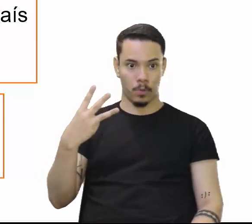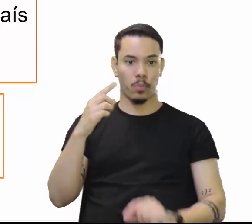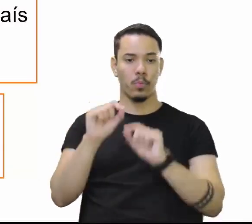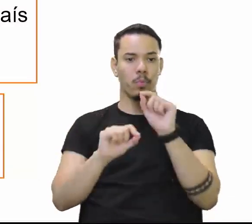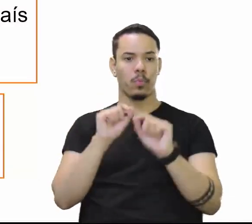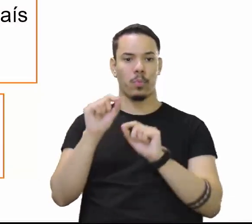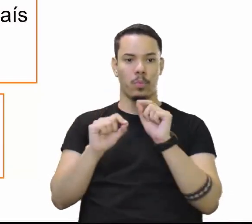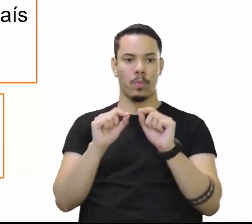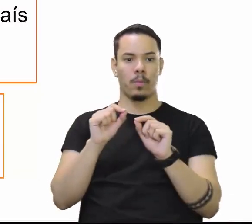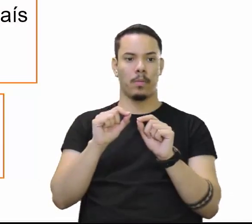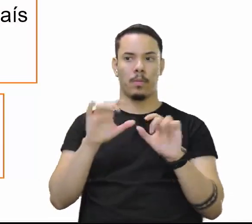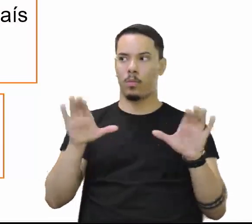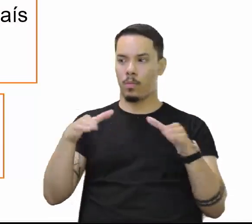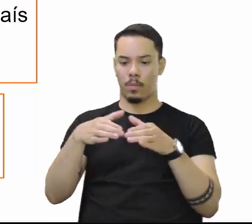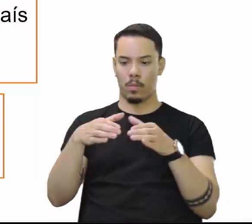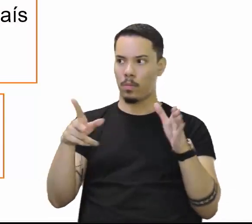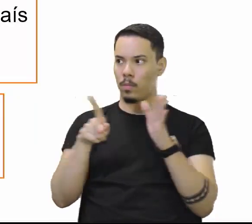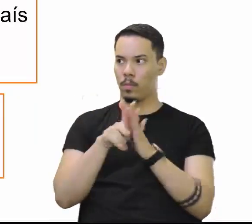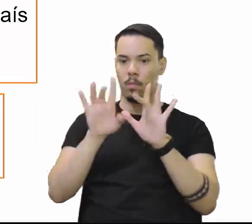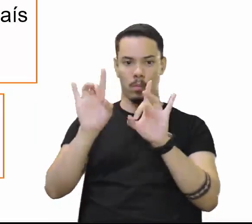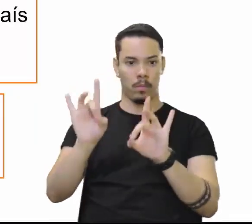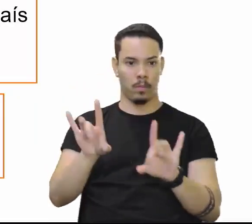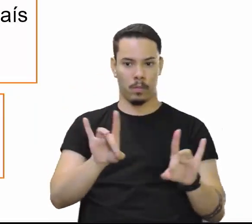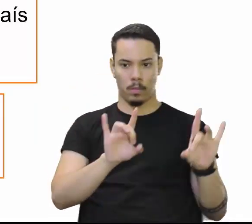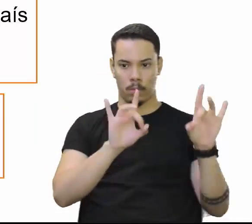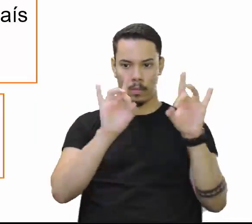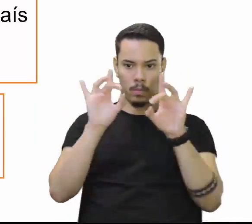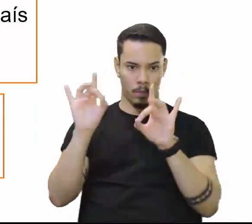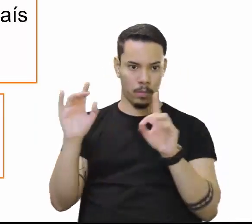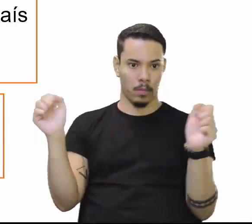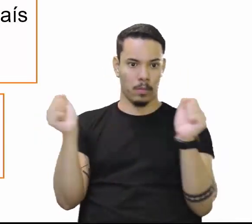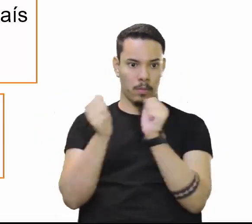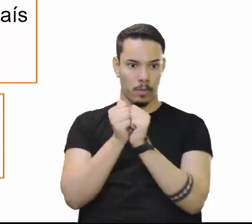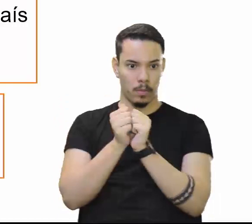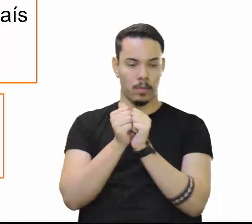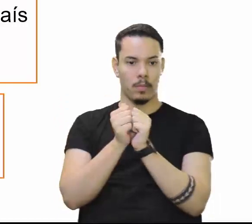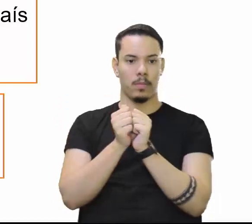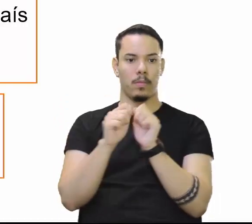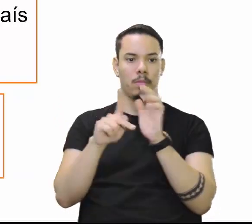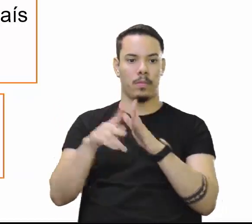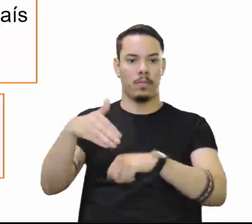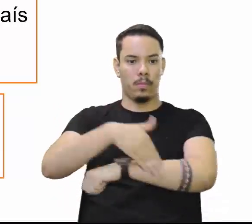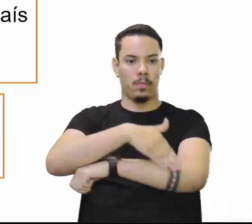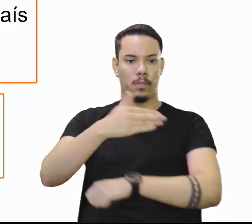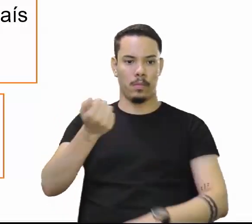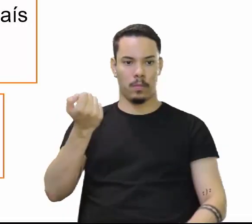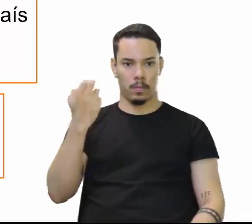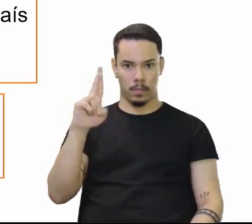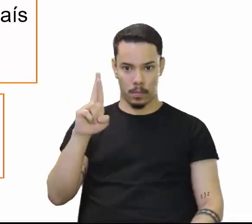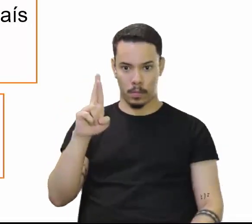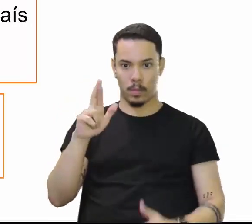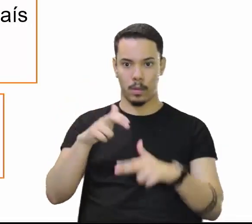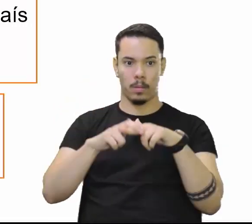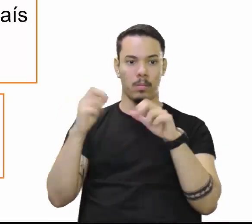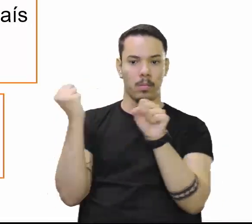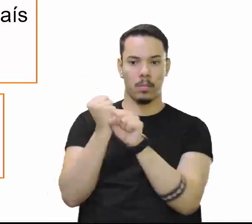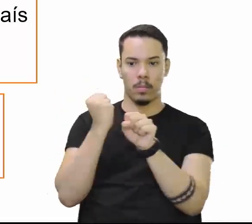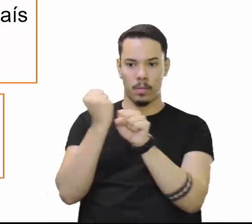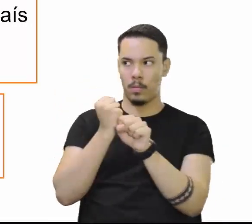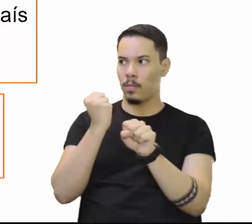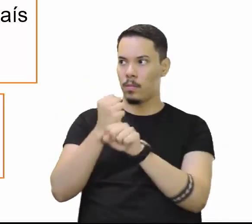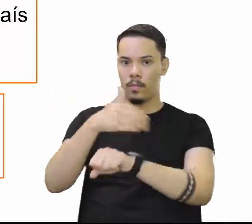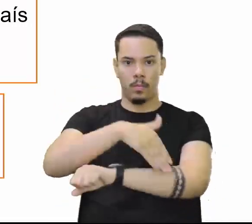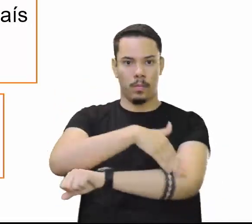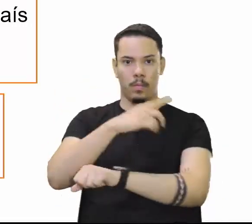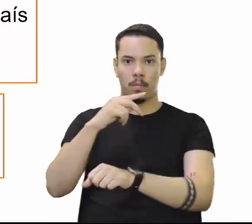47.933, a comissão especial da construção da rodovia. A construção dessa